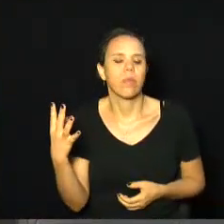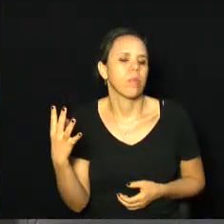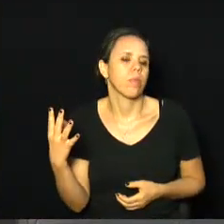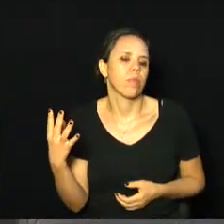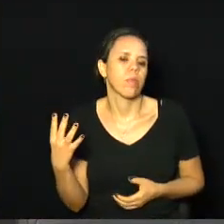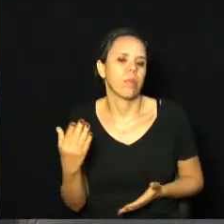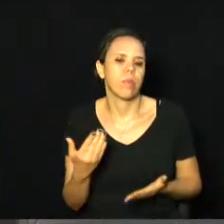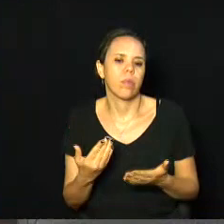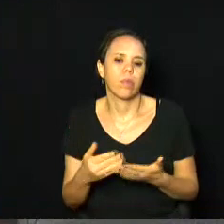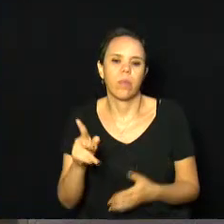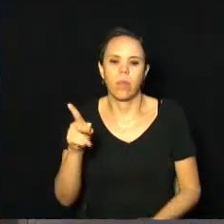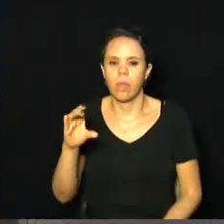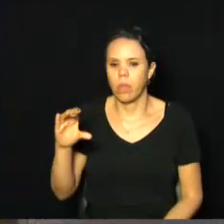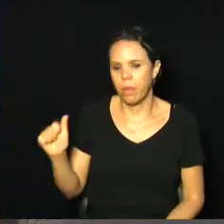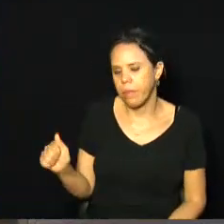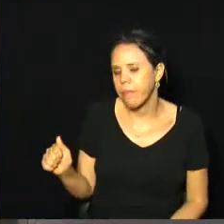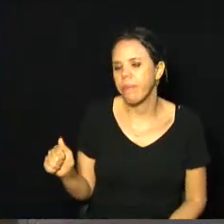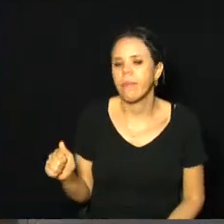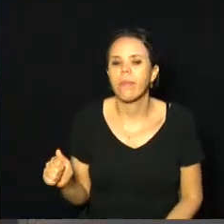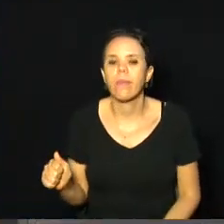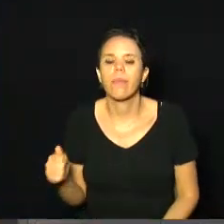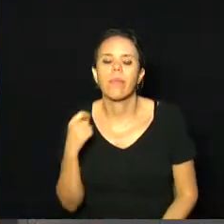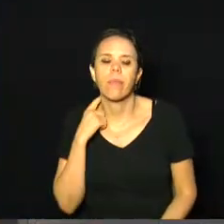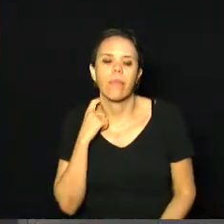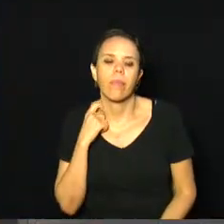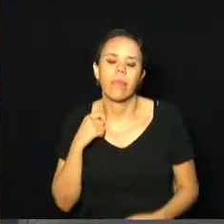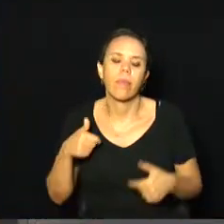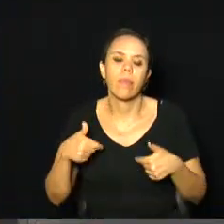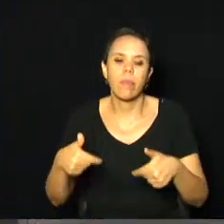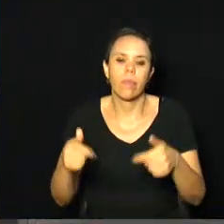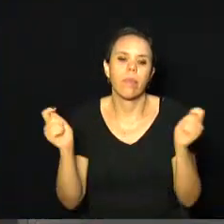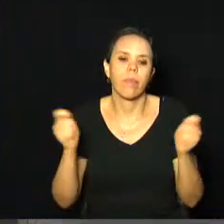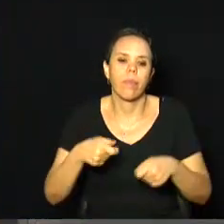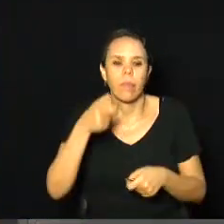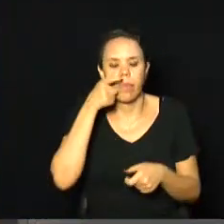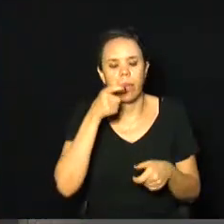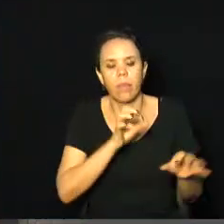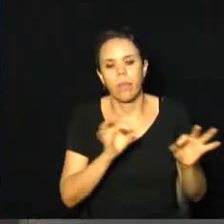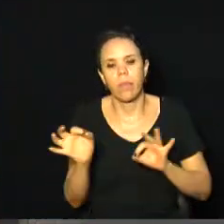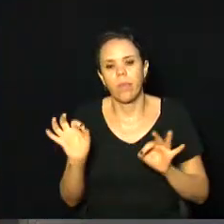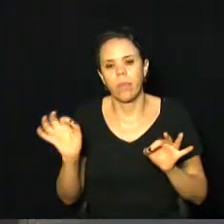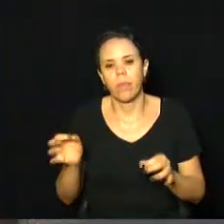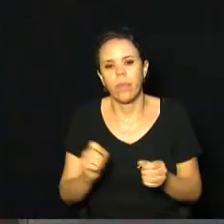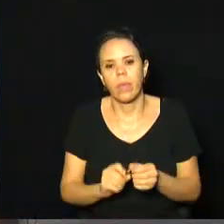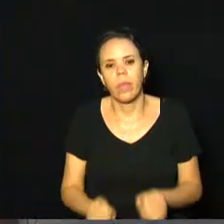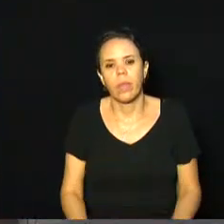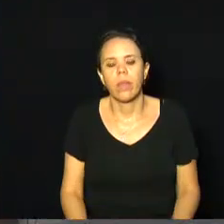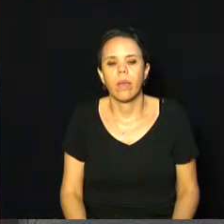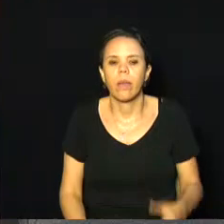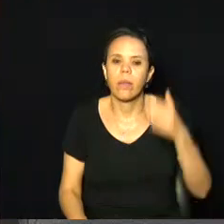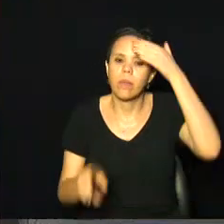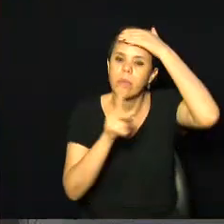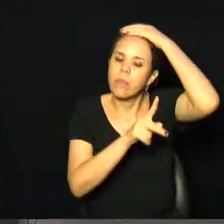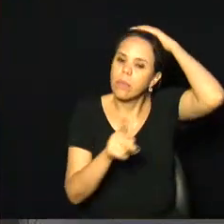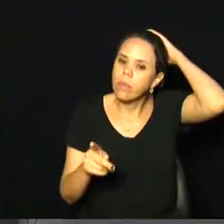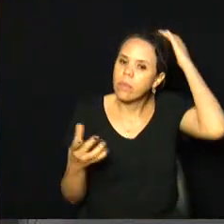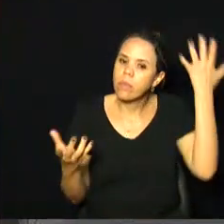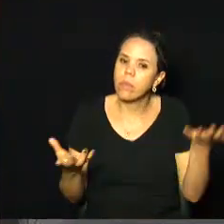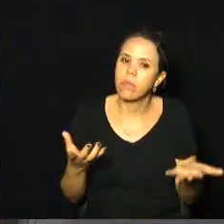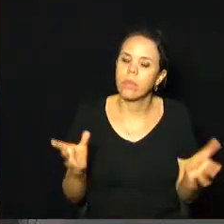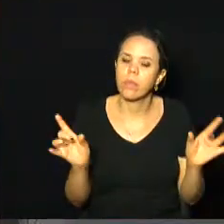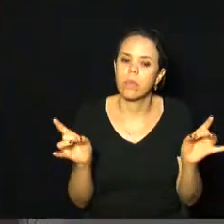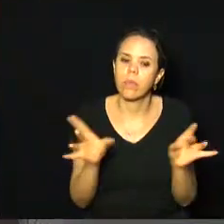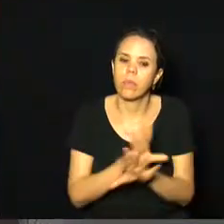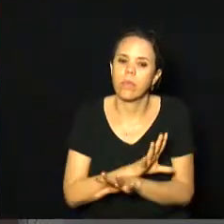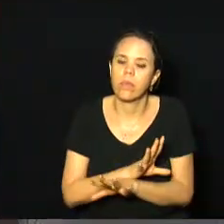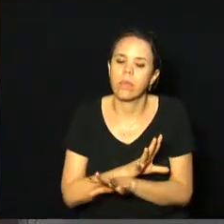o PSA, são ações que a gente pode acompanhar e certamente o faremos. Professor Dimas, queria, para encerrar